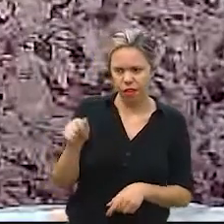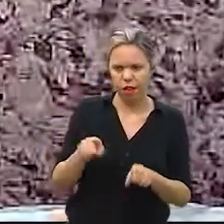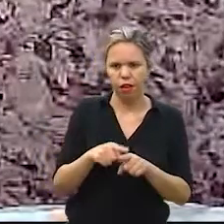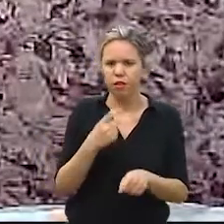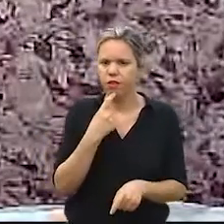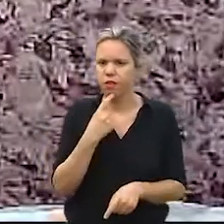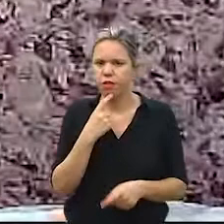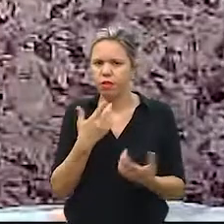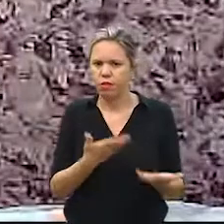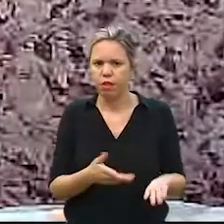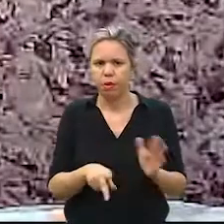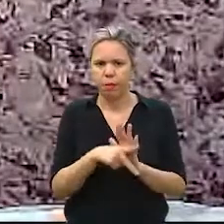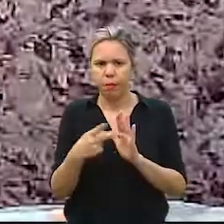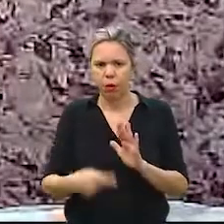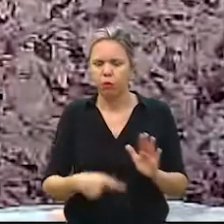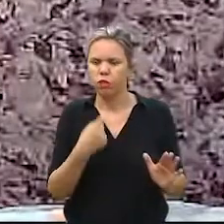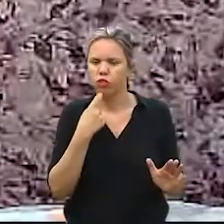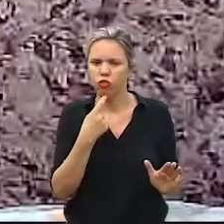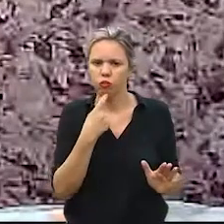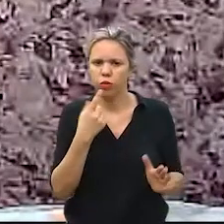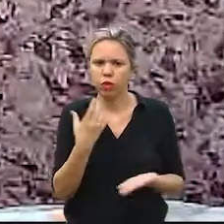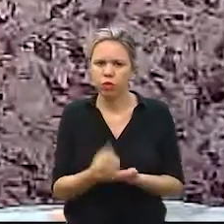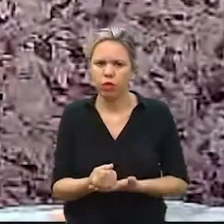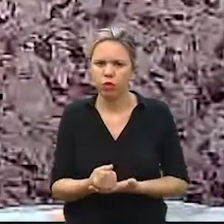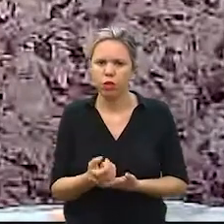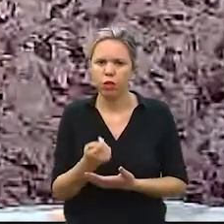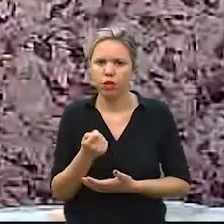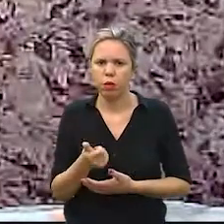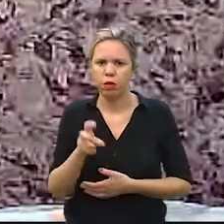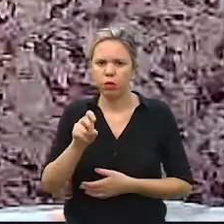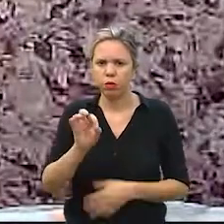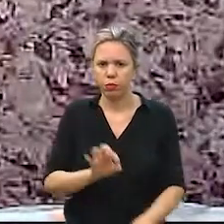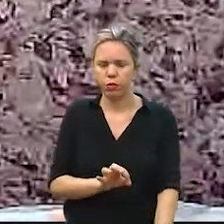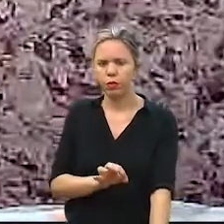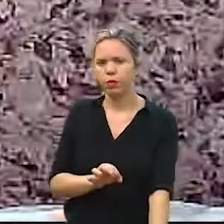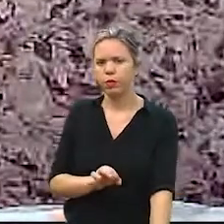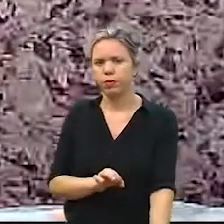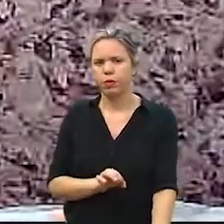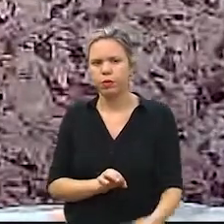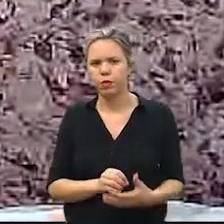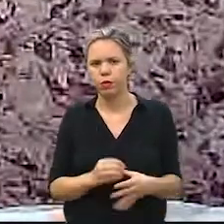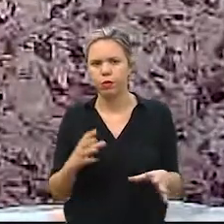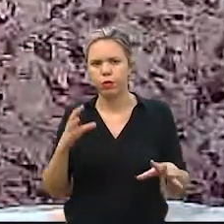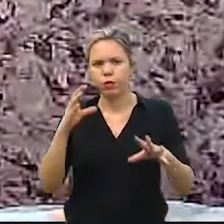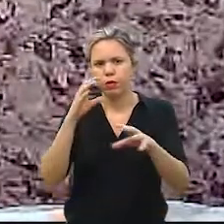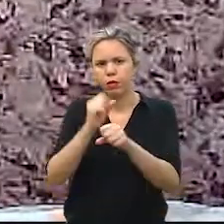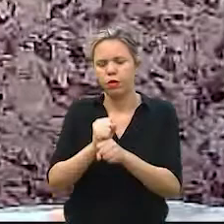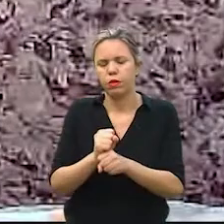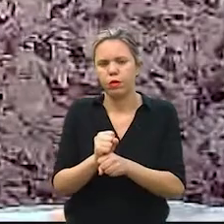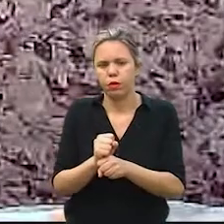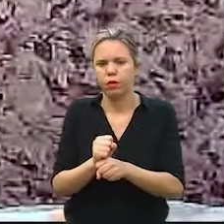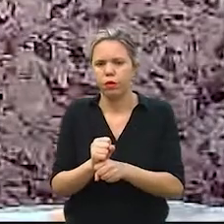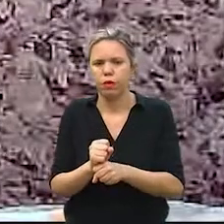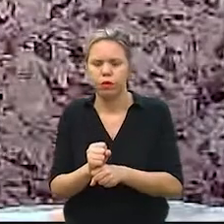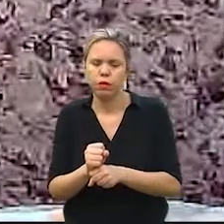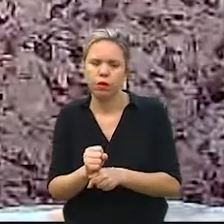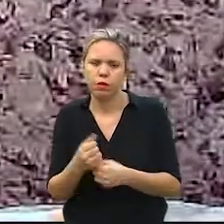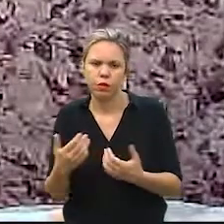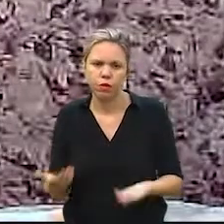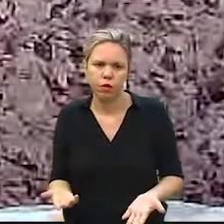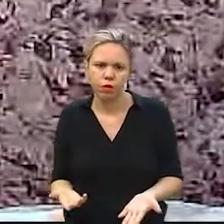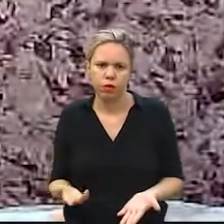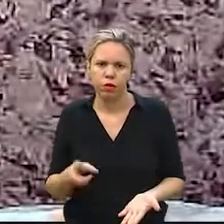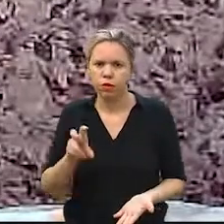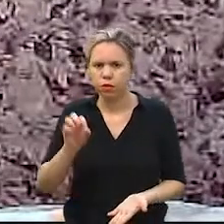nossa receita própria ela é quase 50% do total de receitas, então ela